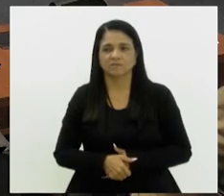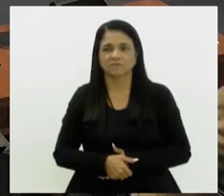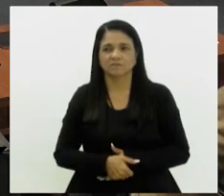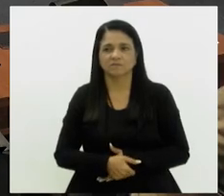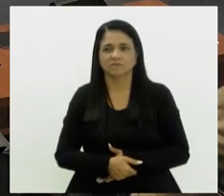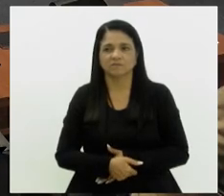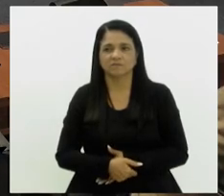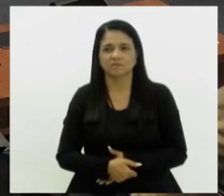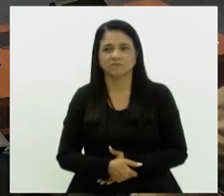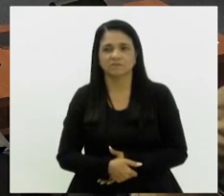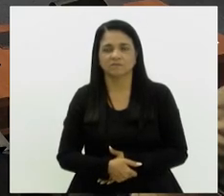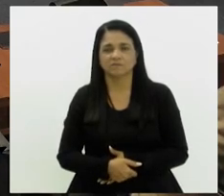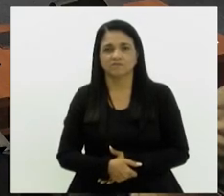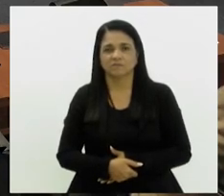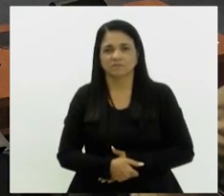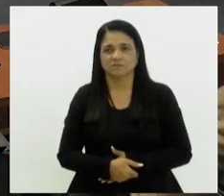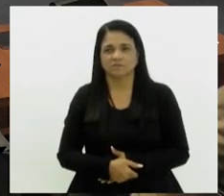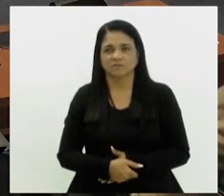Alô, alô.